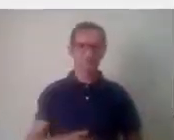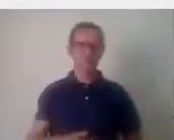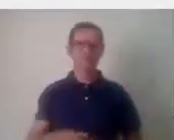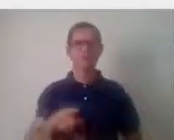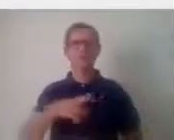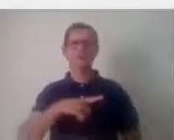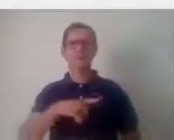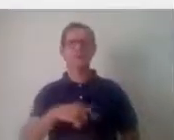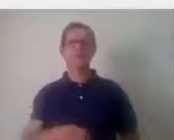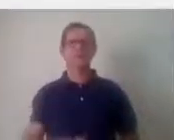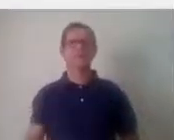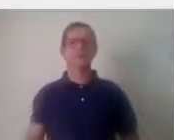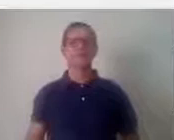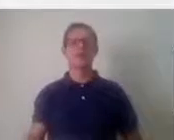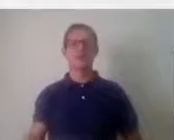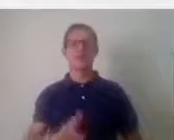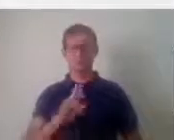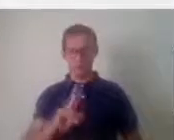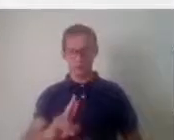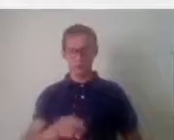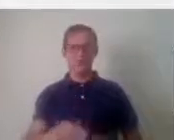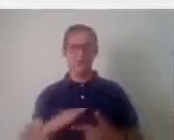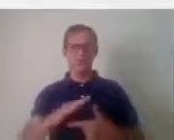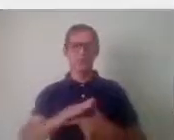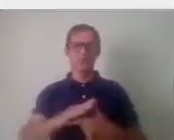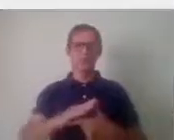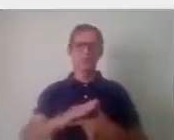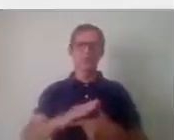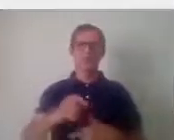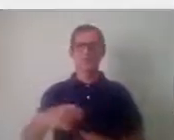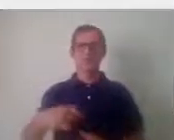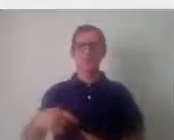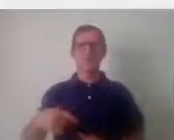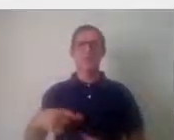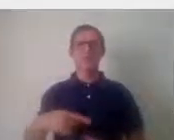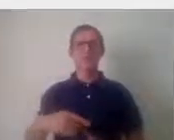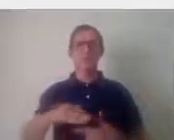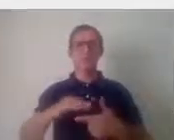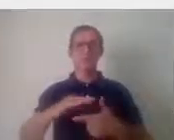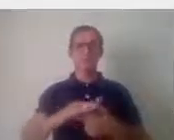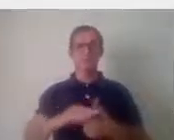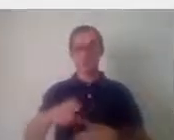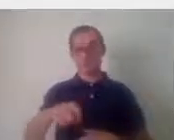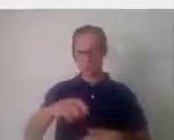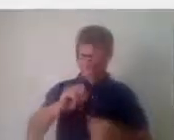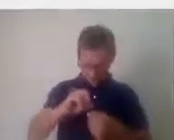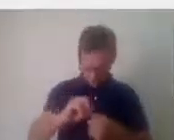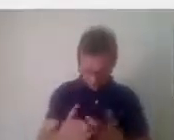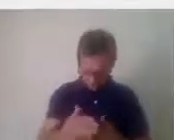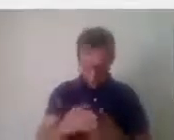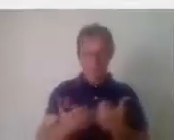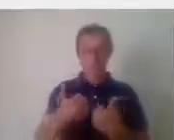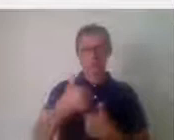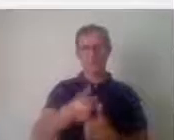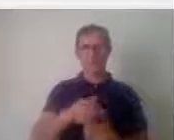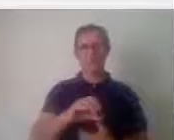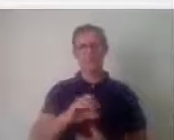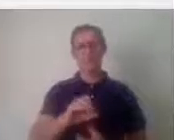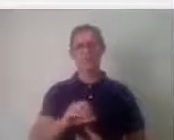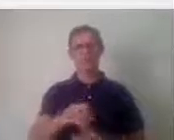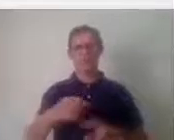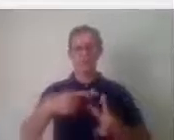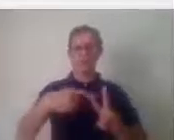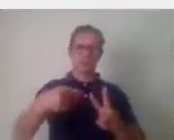Você vai chegar aí no resultado seno de x menos x cosseno de x. E quando você faz as substituições de